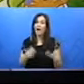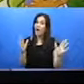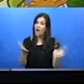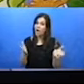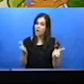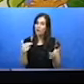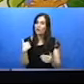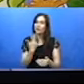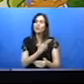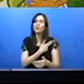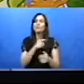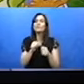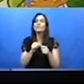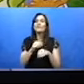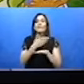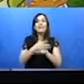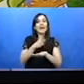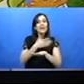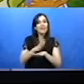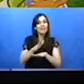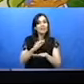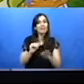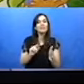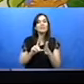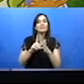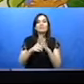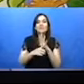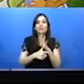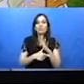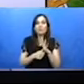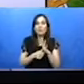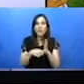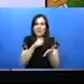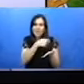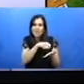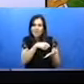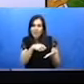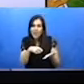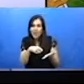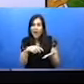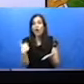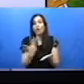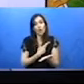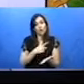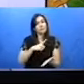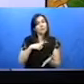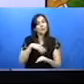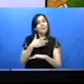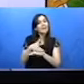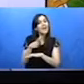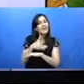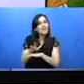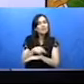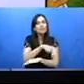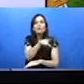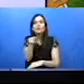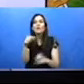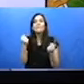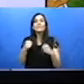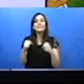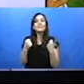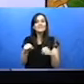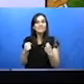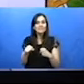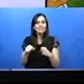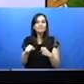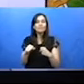Agora nós vamos para a tarefa. Depois deste registro, nós temos uma tarefa que vocês vão precisar de